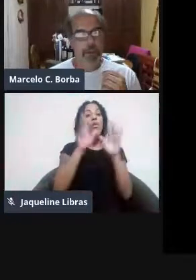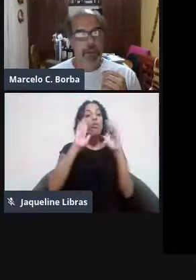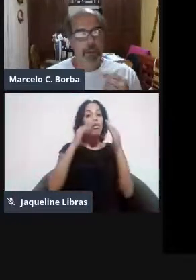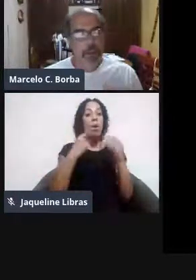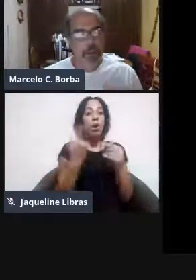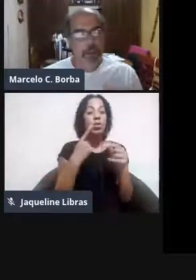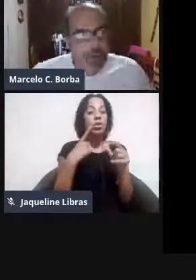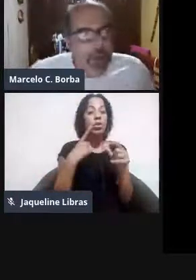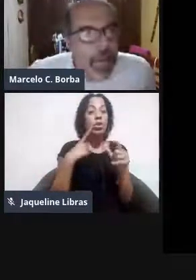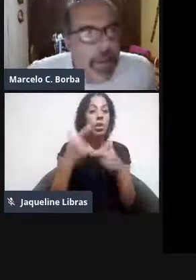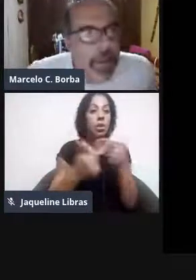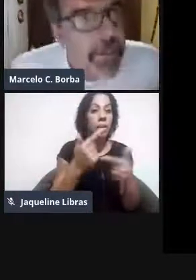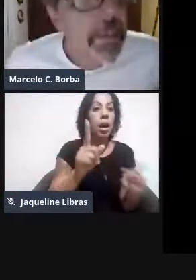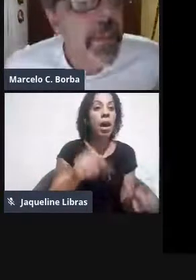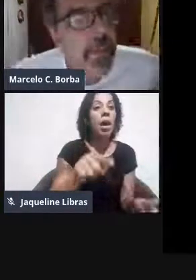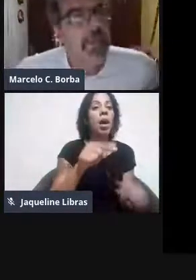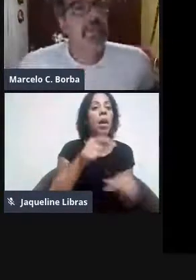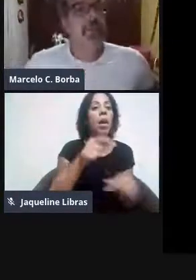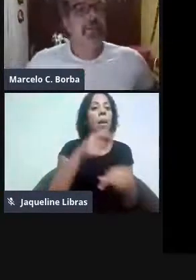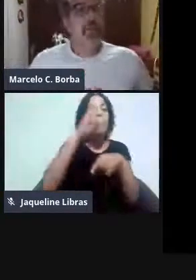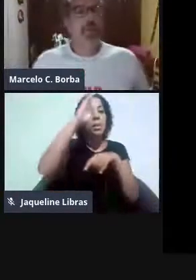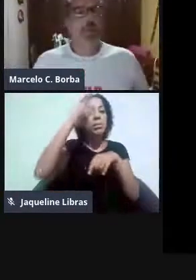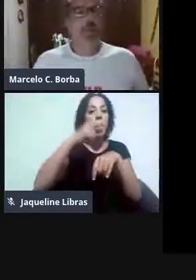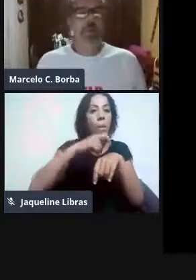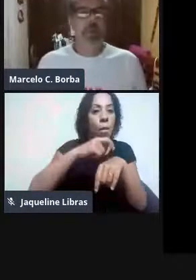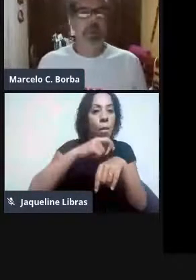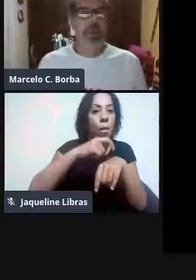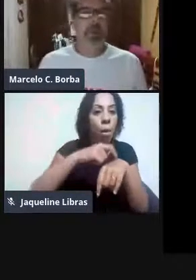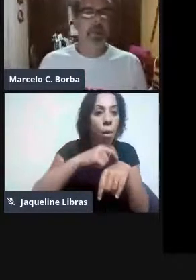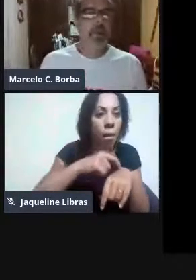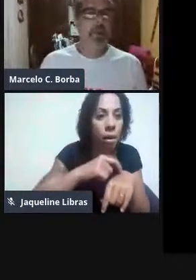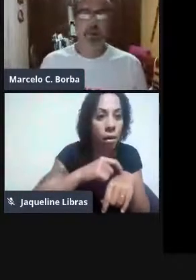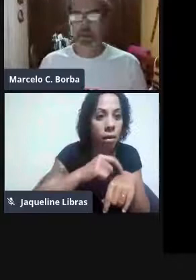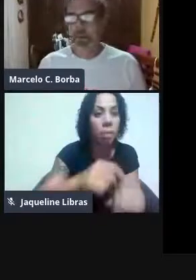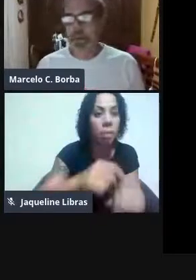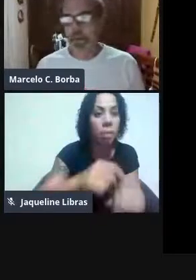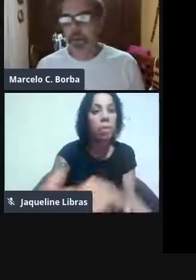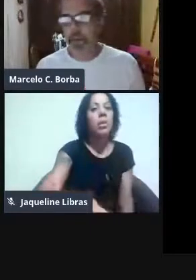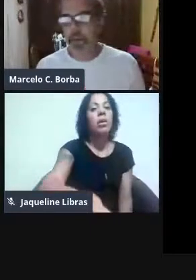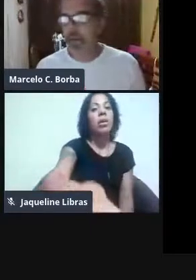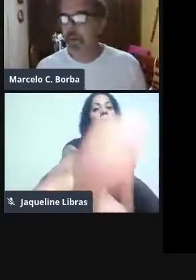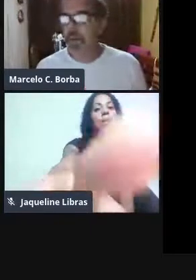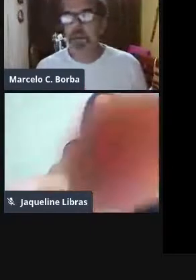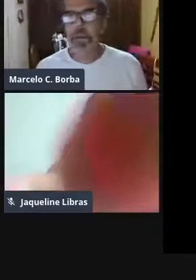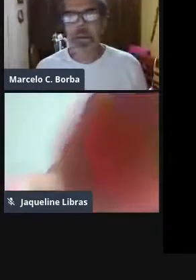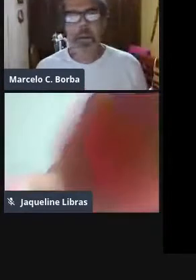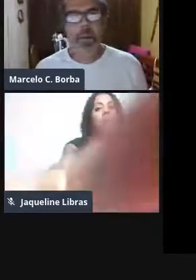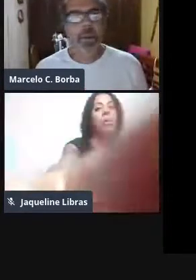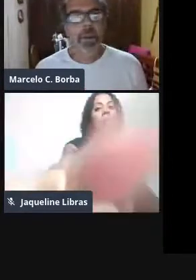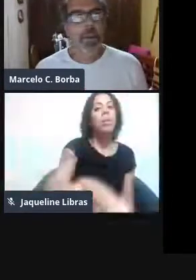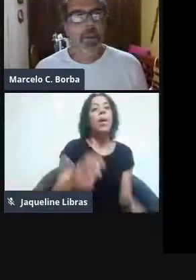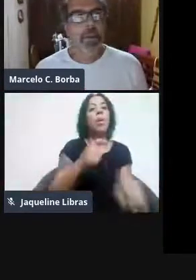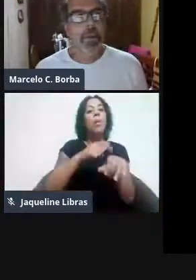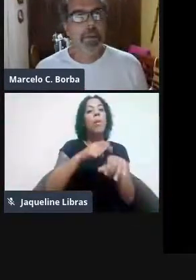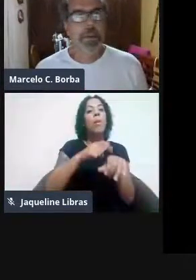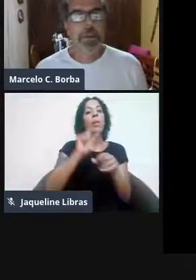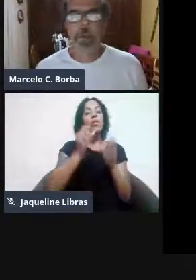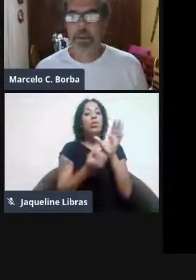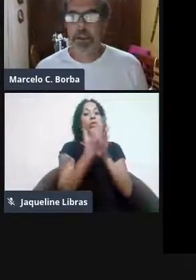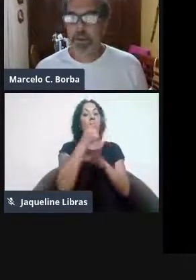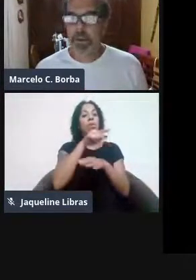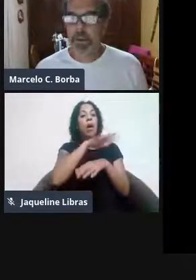especial, né, pelo momento aí de implantação de inovação curricular com o surgimento do eixo